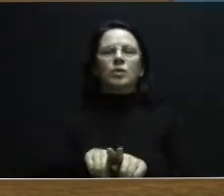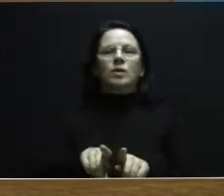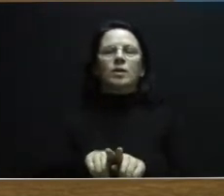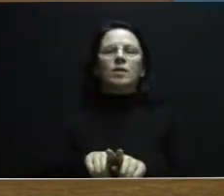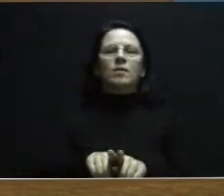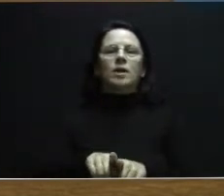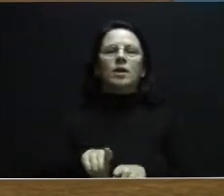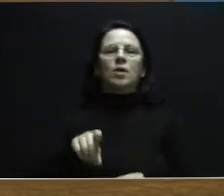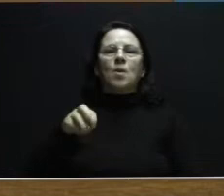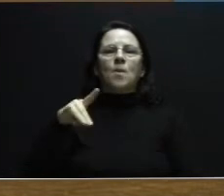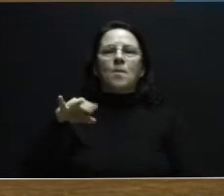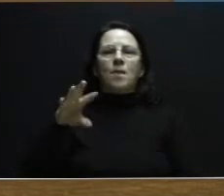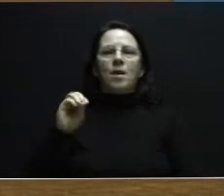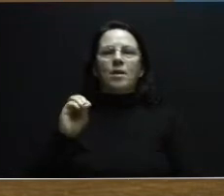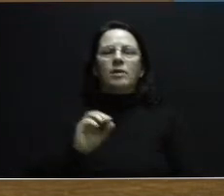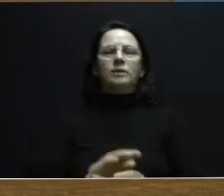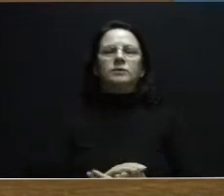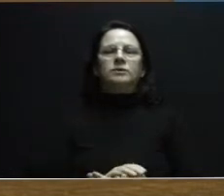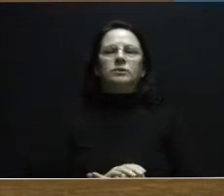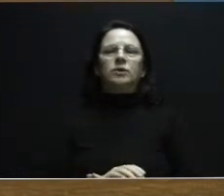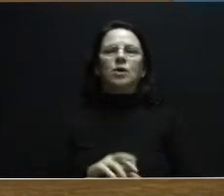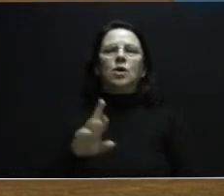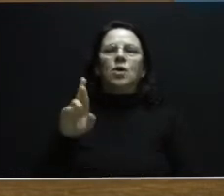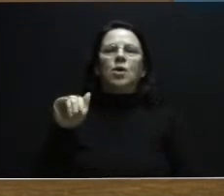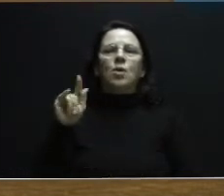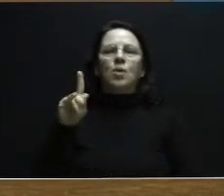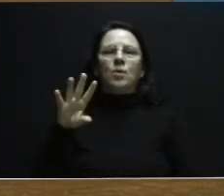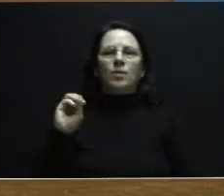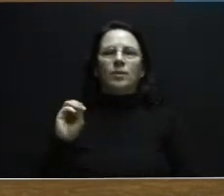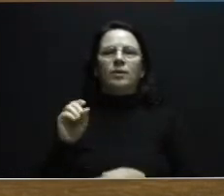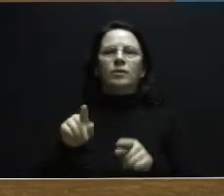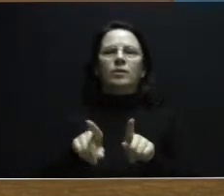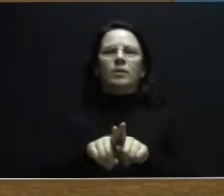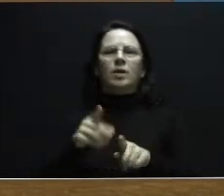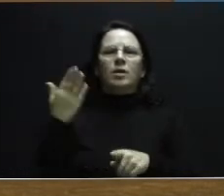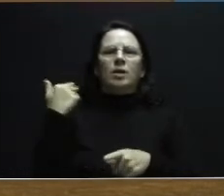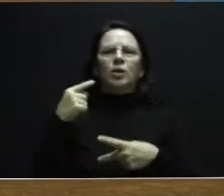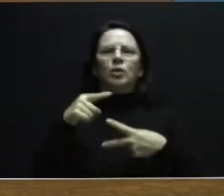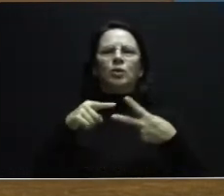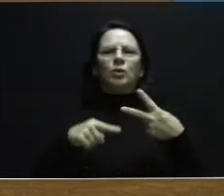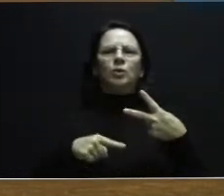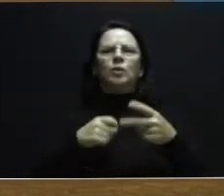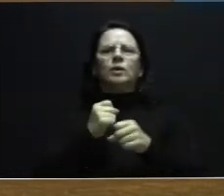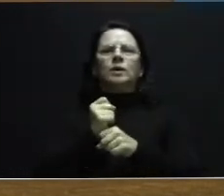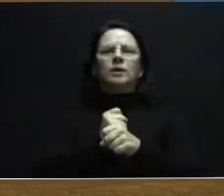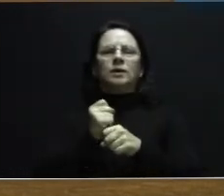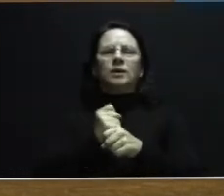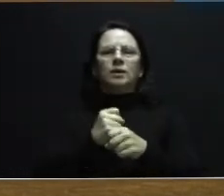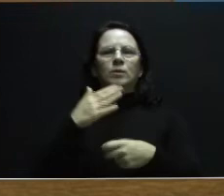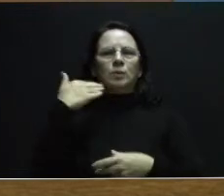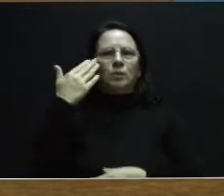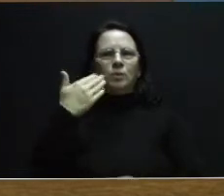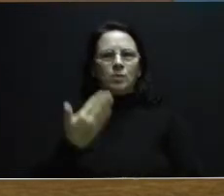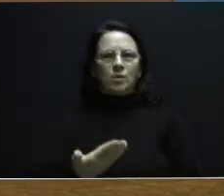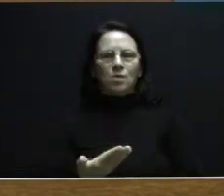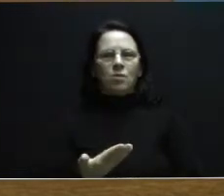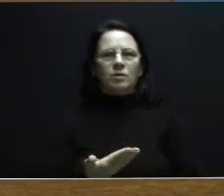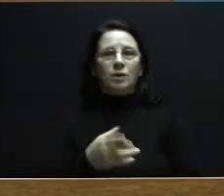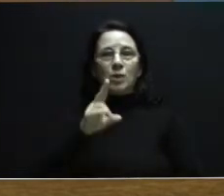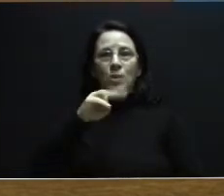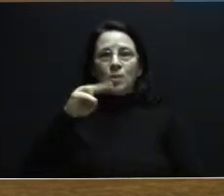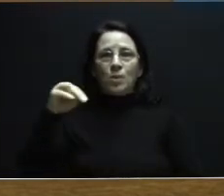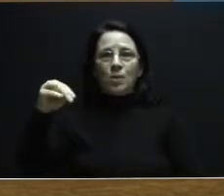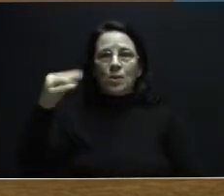nossa comunidade, meu amigo também, Rodrigo Alemão, que nos 2 anos que foi presidente me deu essa honra, eu nunca se esquece, viu,